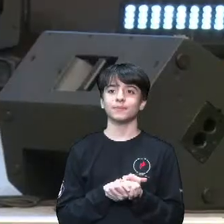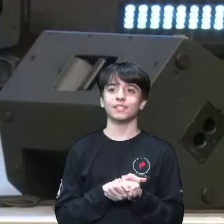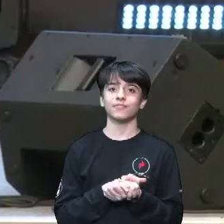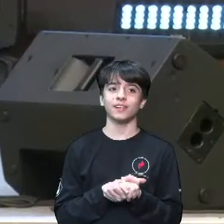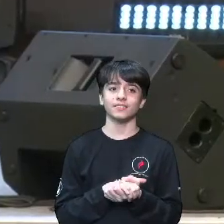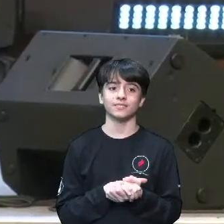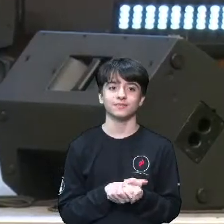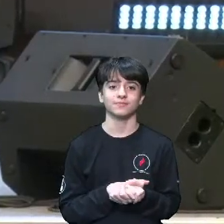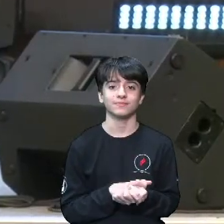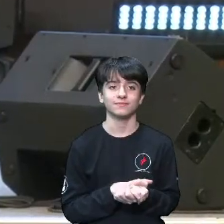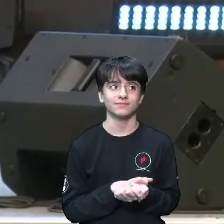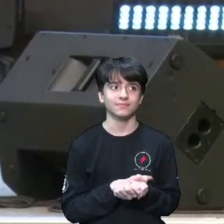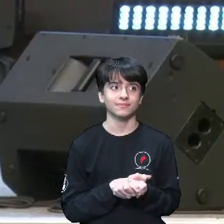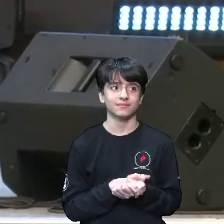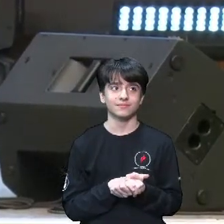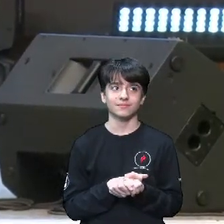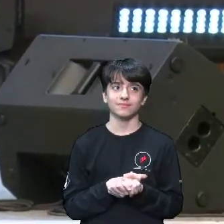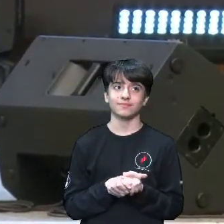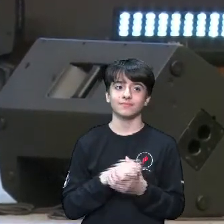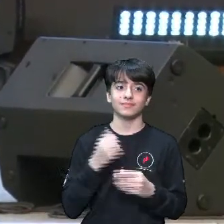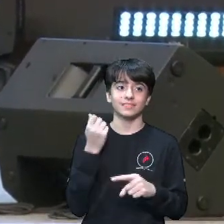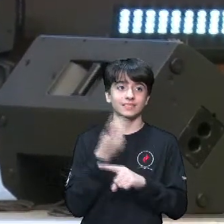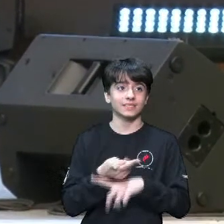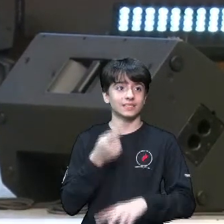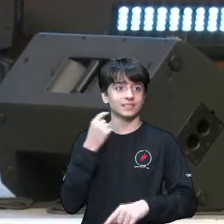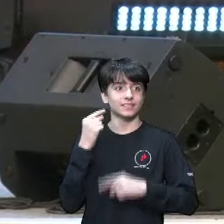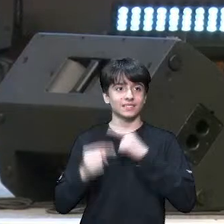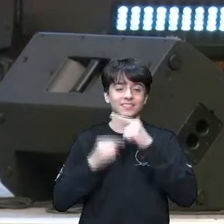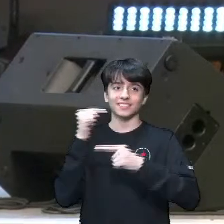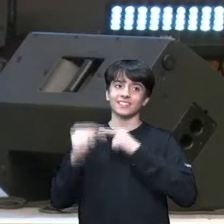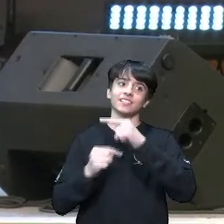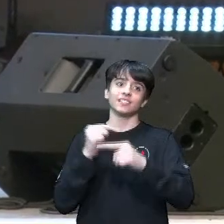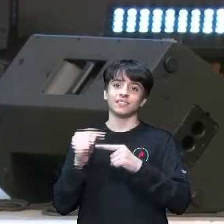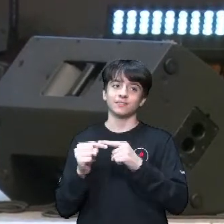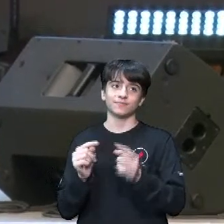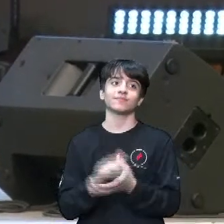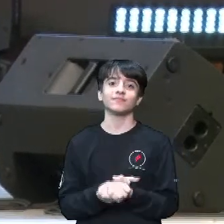arrepiado agora, uma herança,